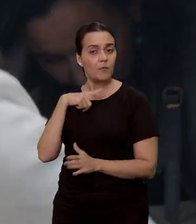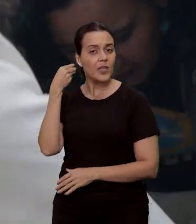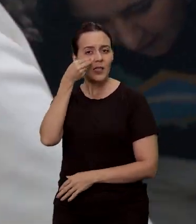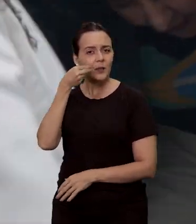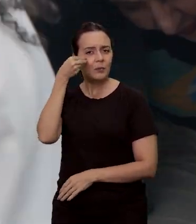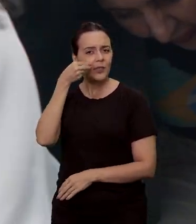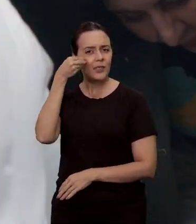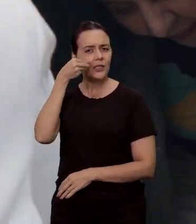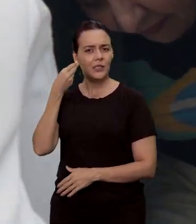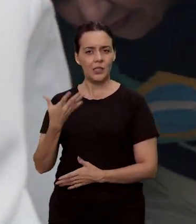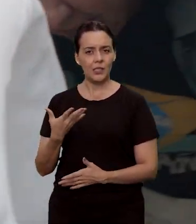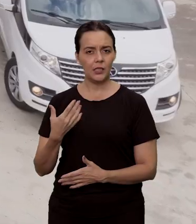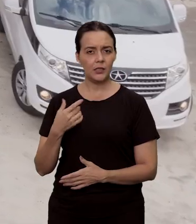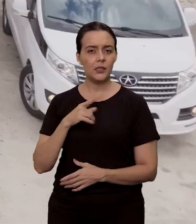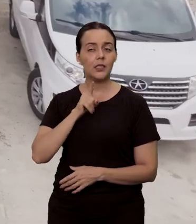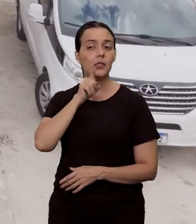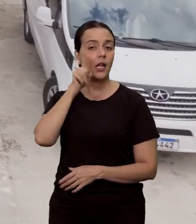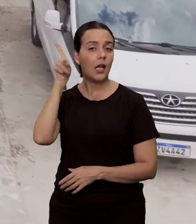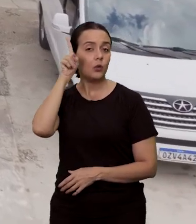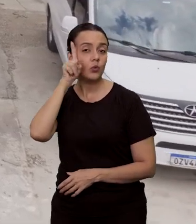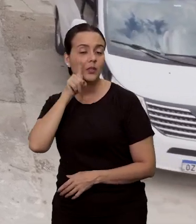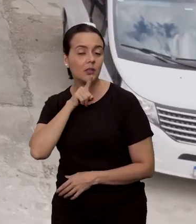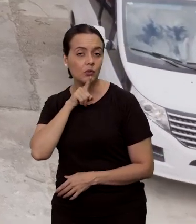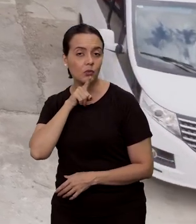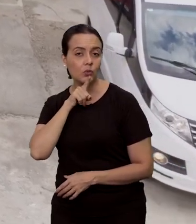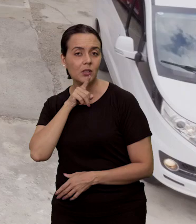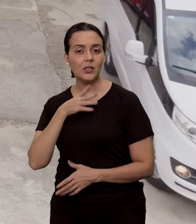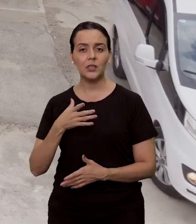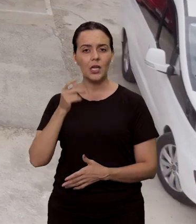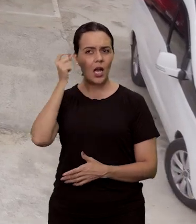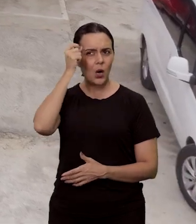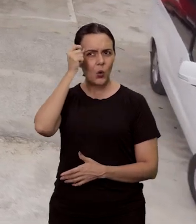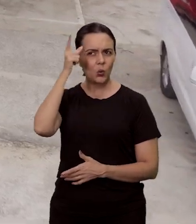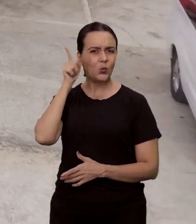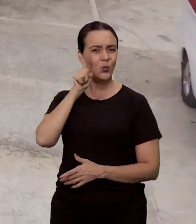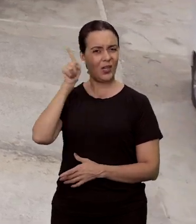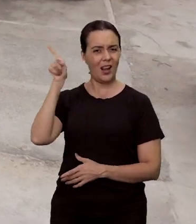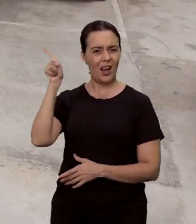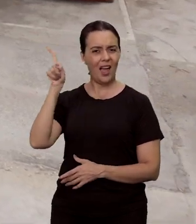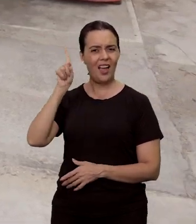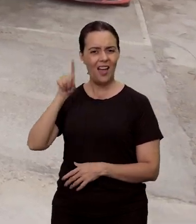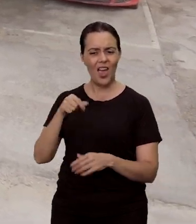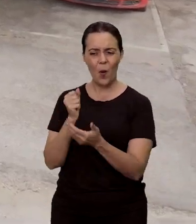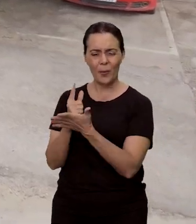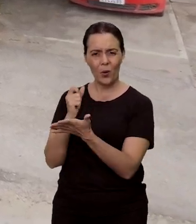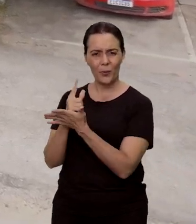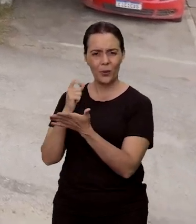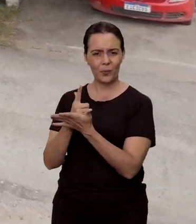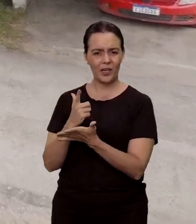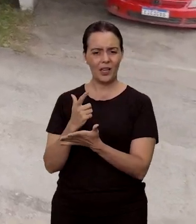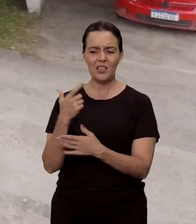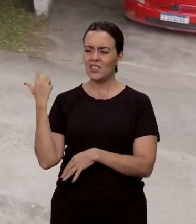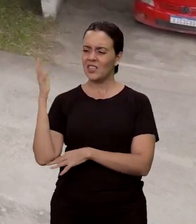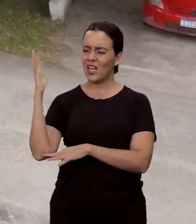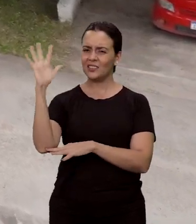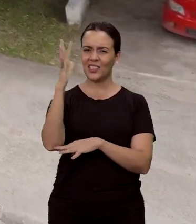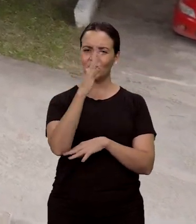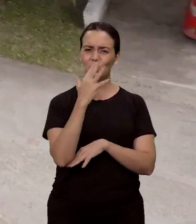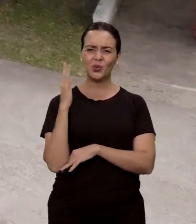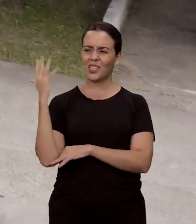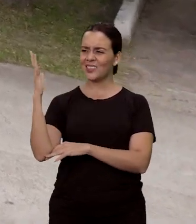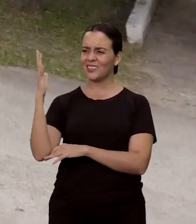muito interessantes hoje nos Estados Unidos, um país de cultura materialista, né, que olha a natureza de forma